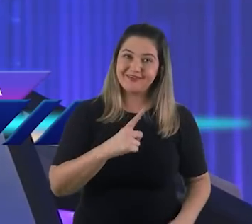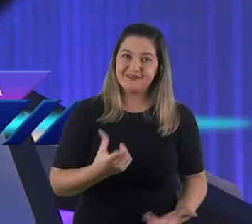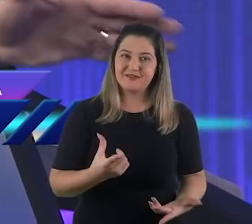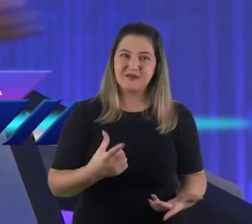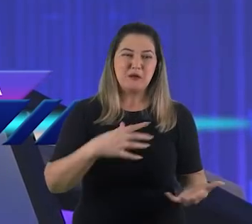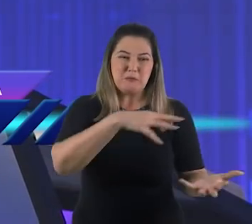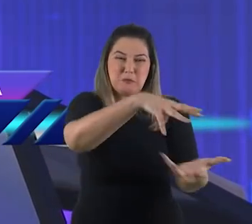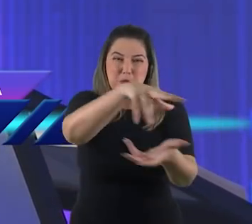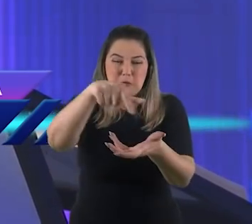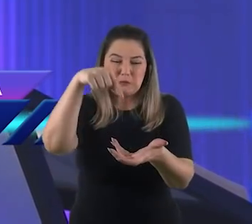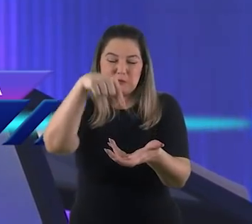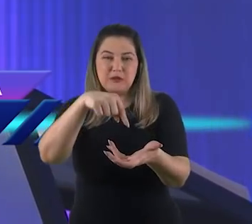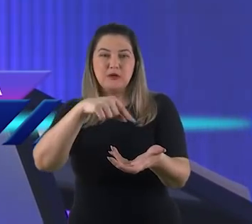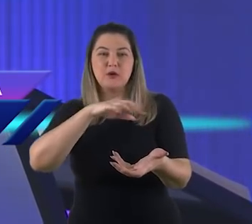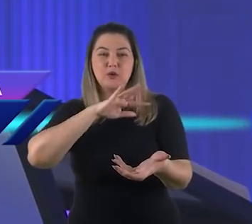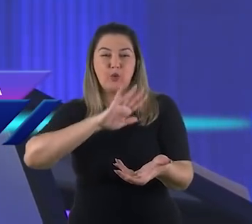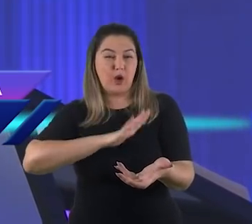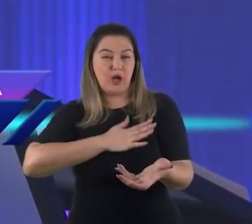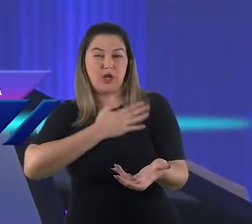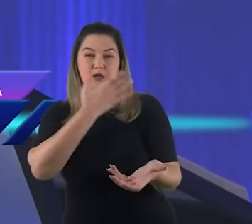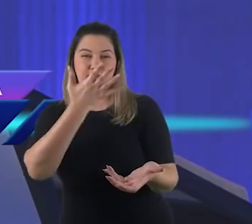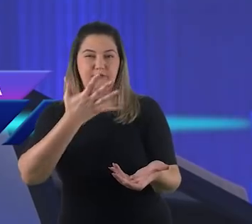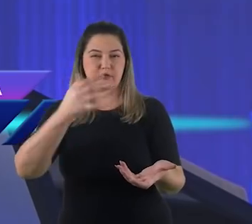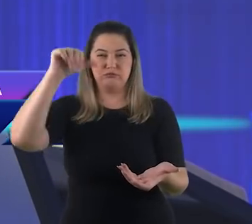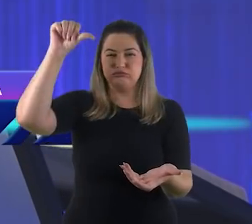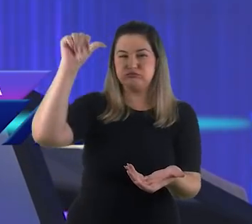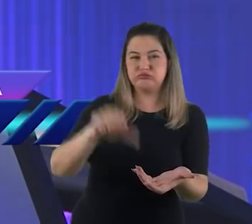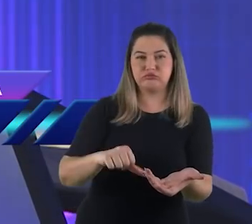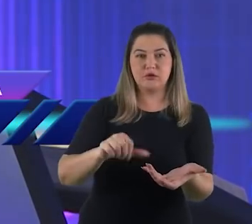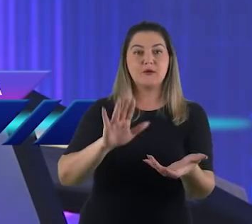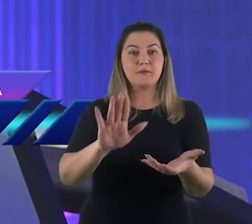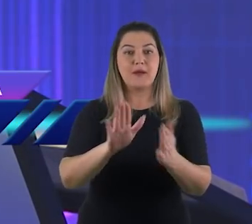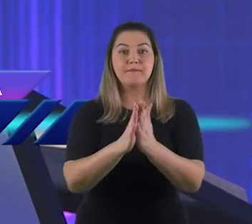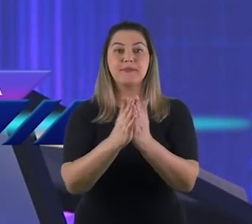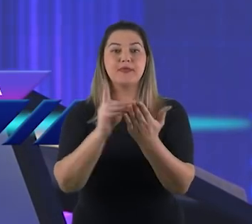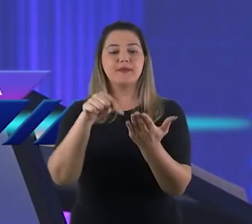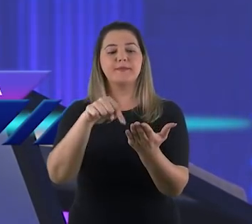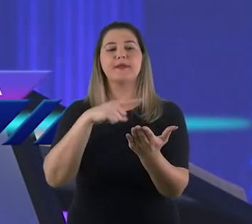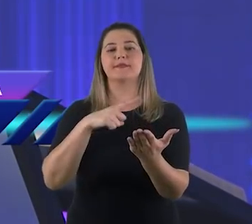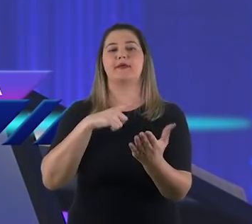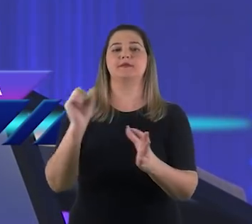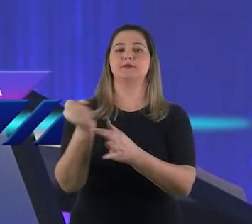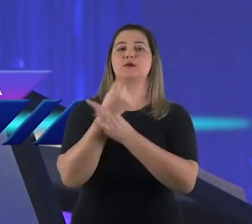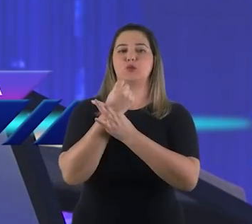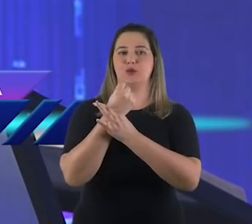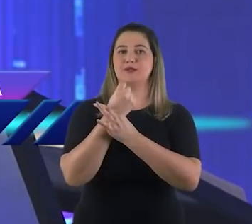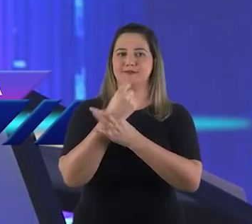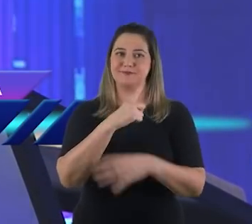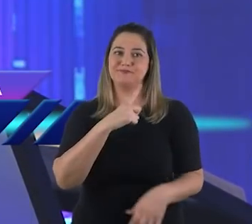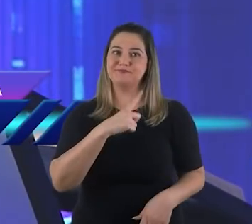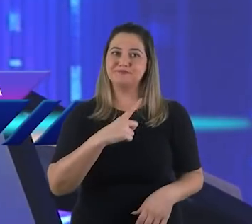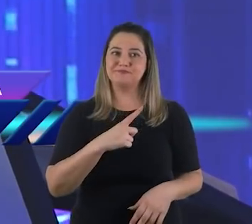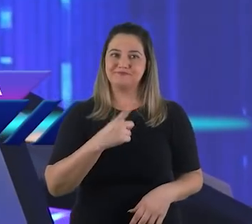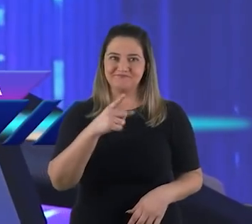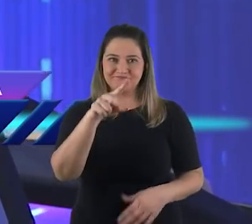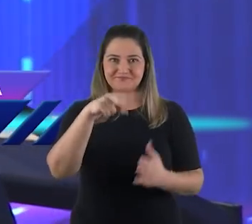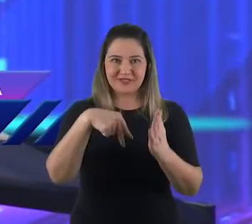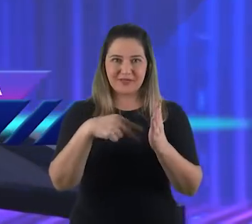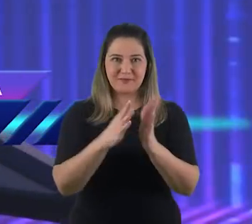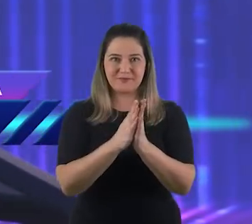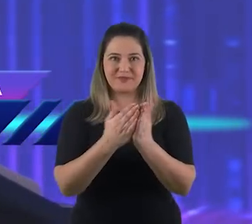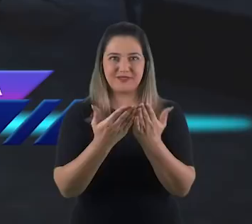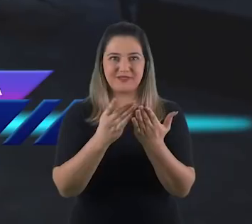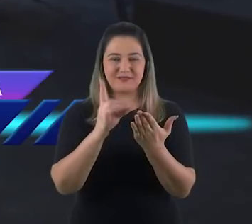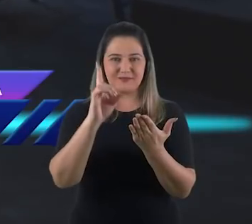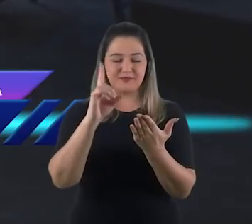esteja em colapso, na Bíblia, na palavra do Senhor, nós temos segurança. É isso. Veja só, você está com a sua Bíblia aí, vamos